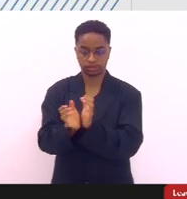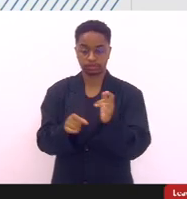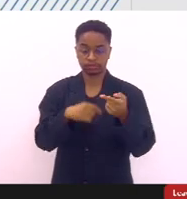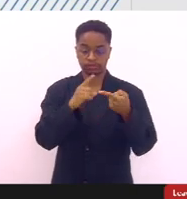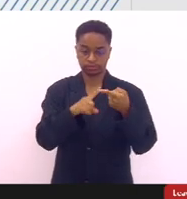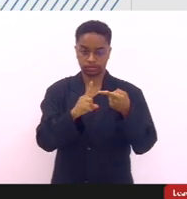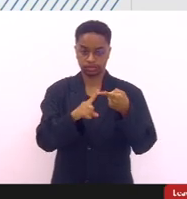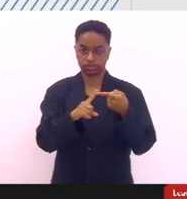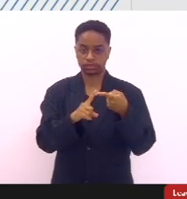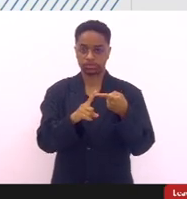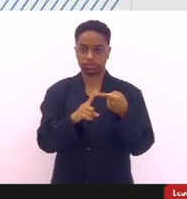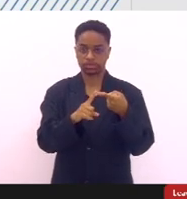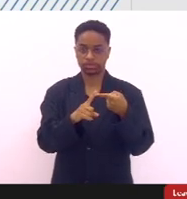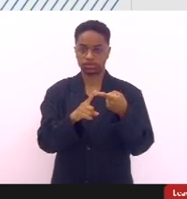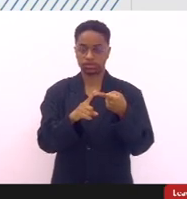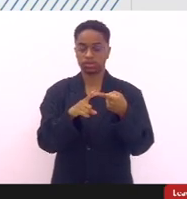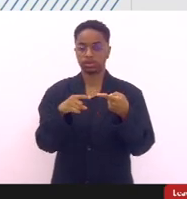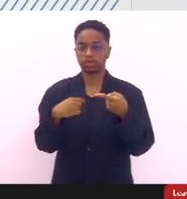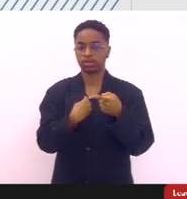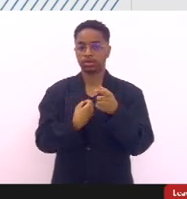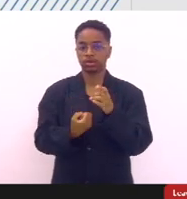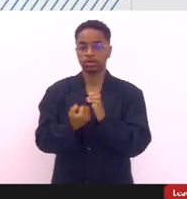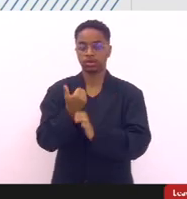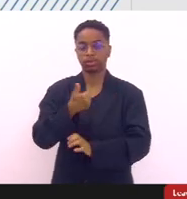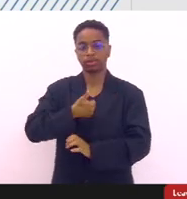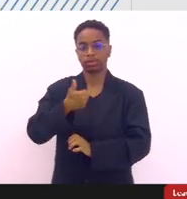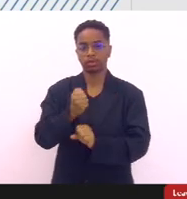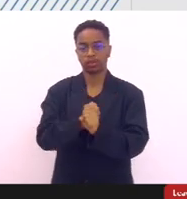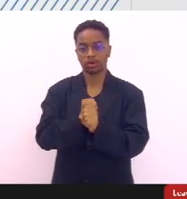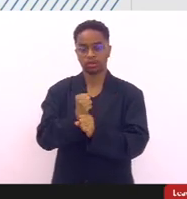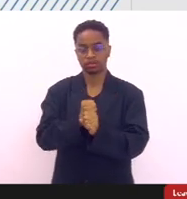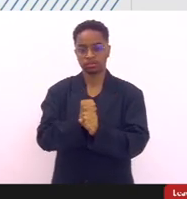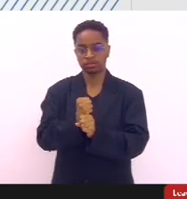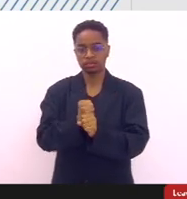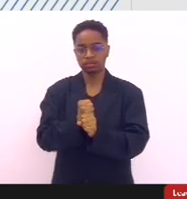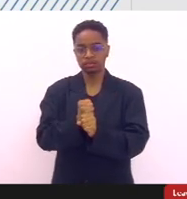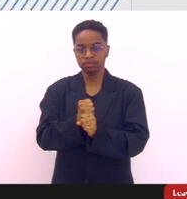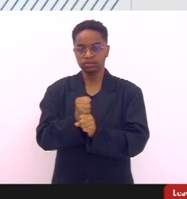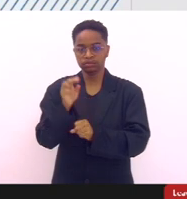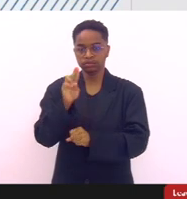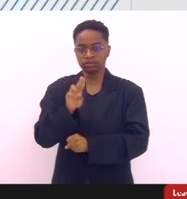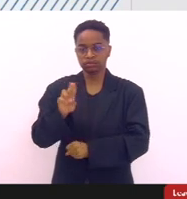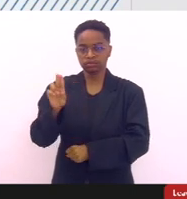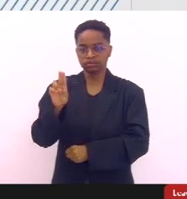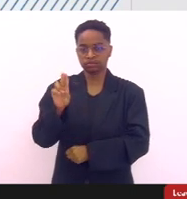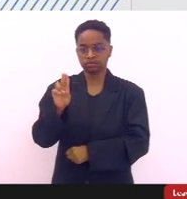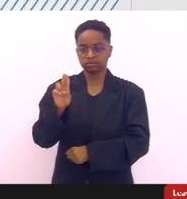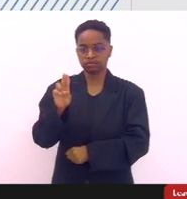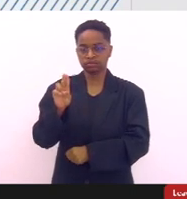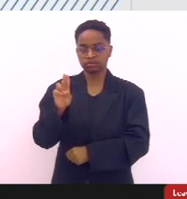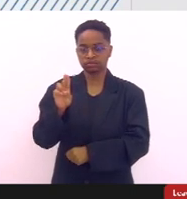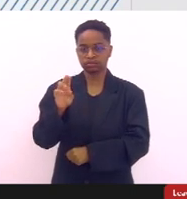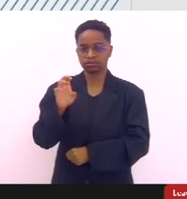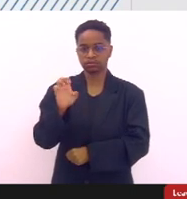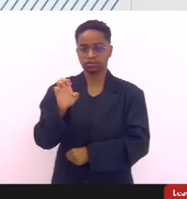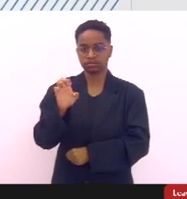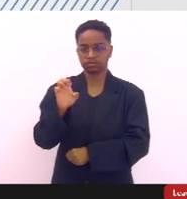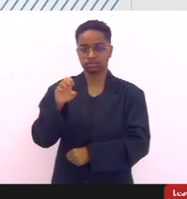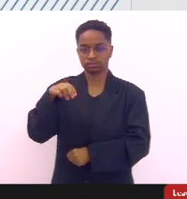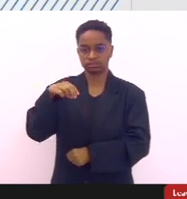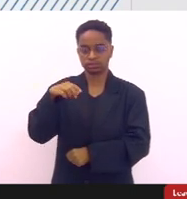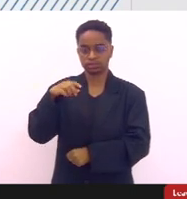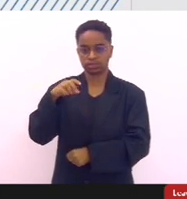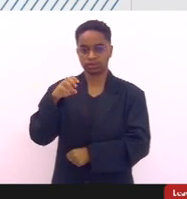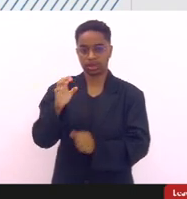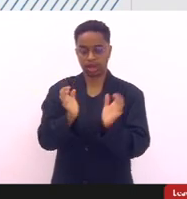modalidade foi uma modalidade criada desde o primeiro ano do cofinanciamento, que se chama Equipes EAGESP. É uma